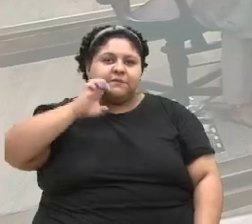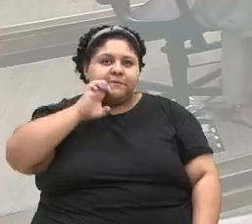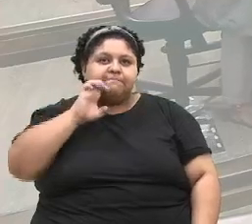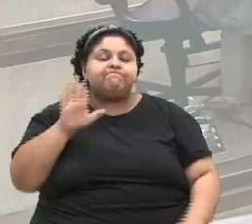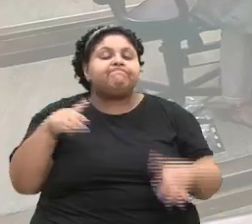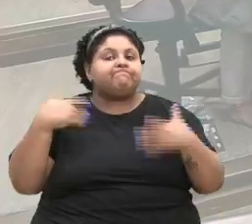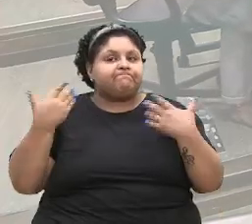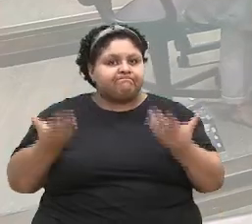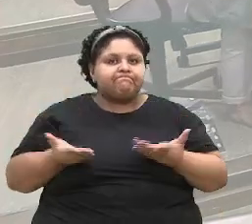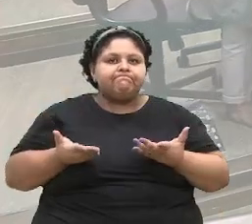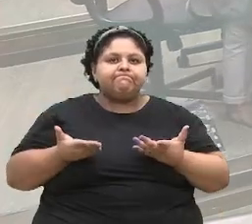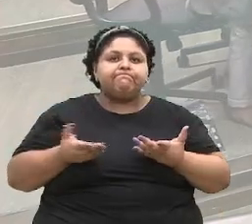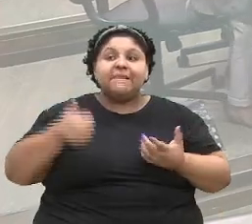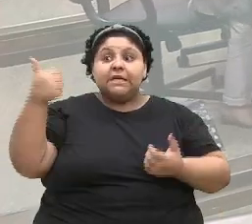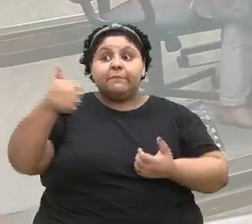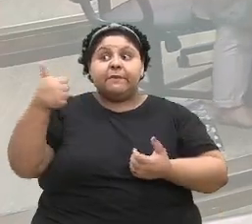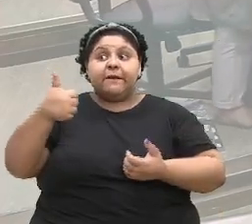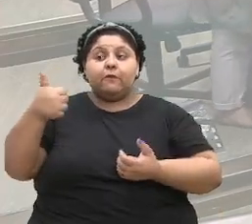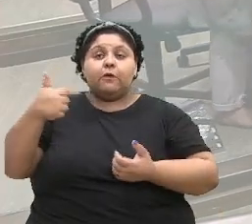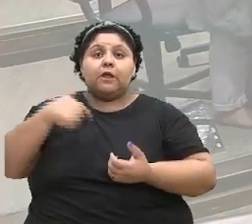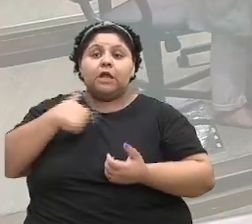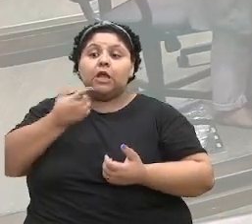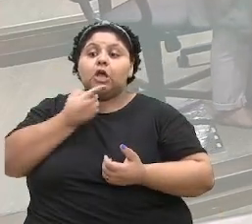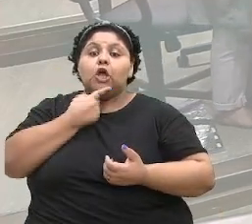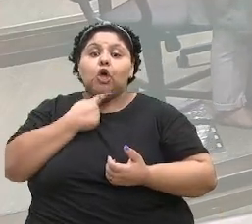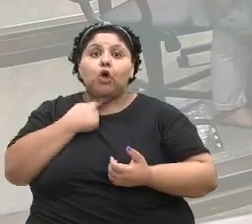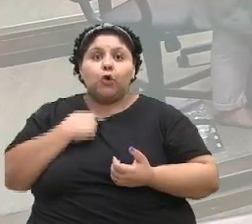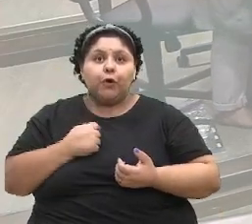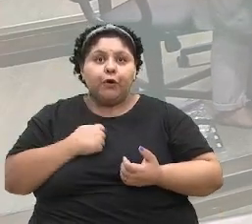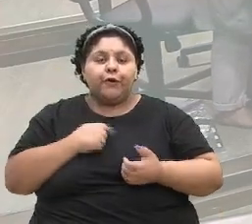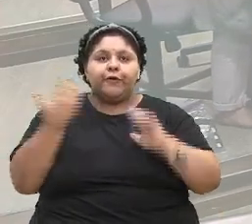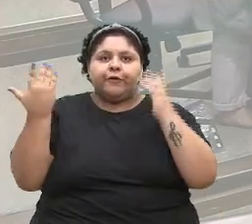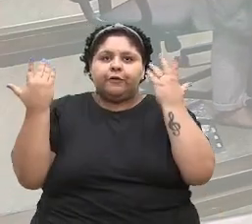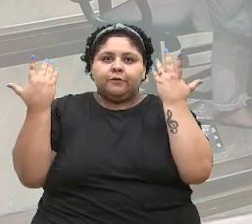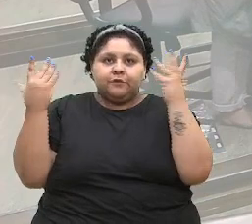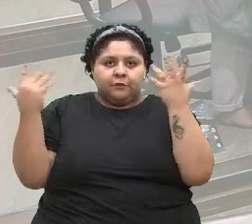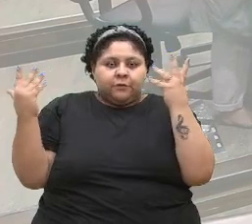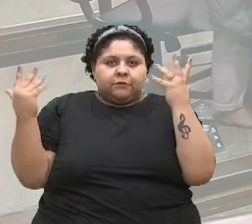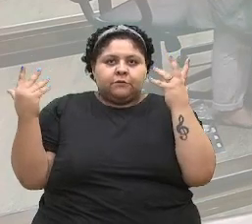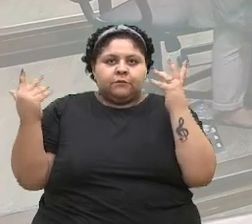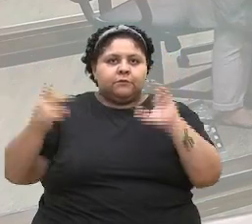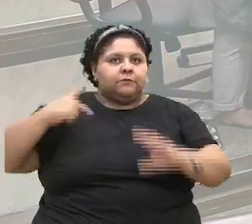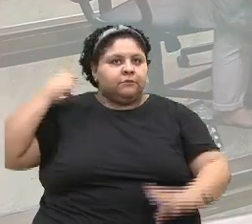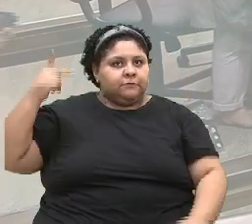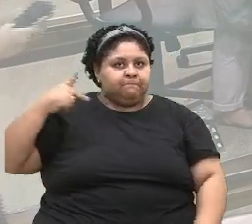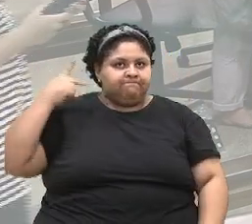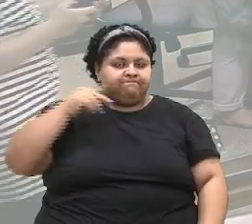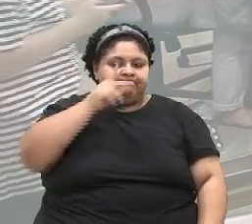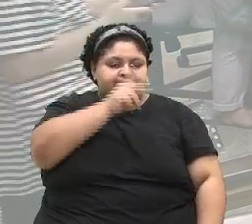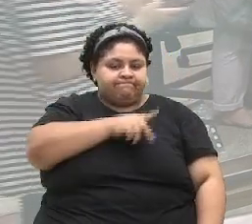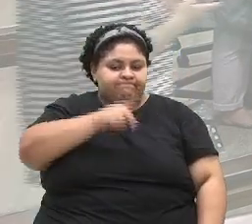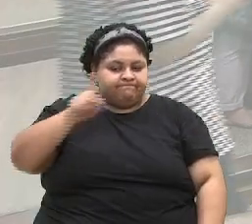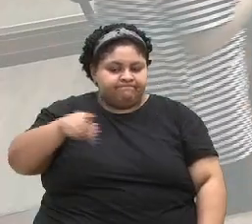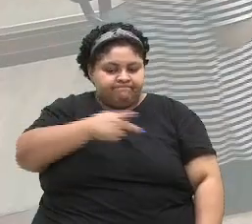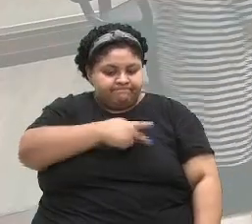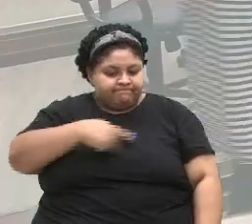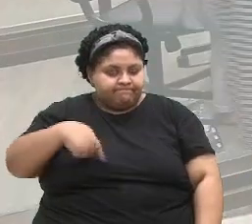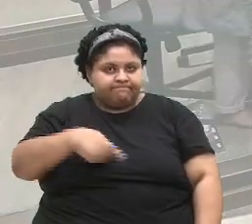Então, em primeiro lugar, eu gostaria de parabenizar o vereador Zanquim